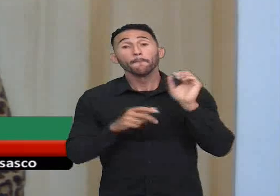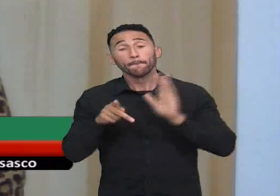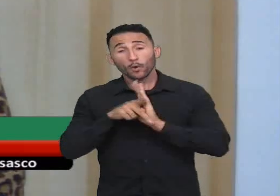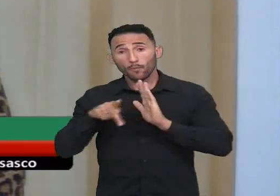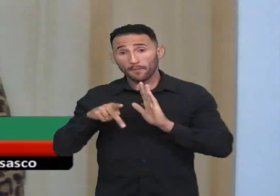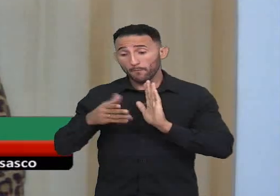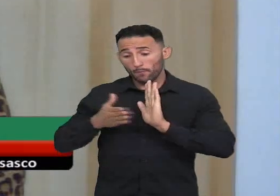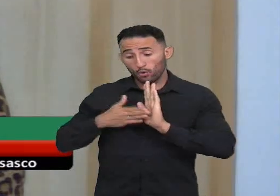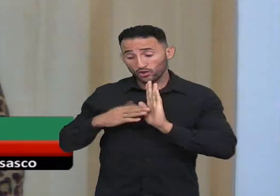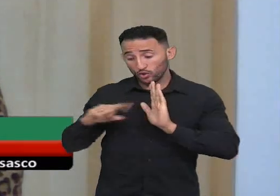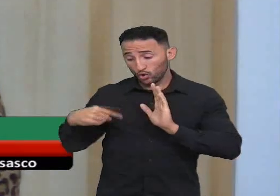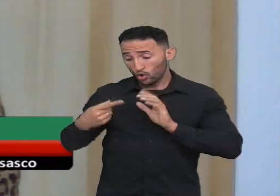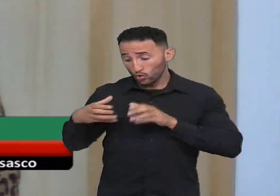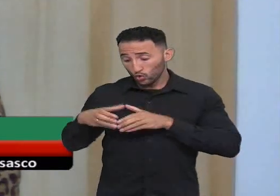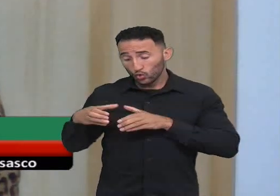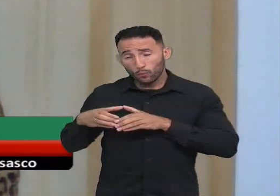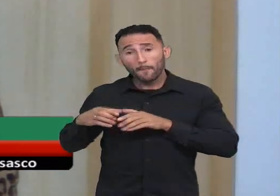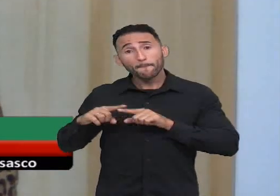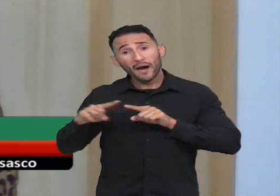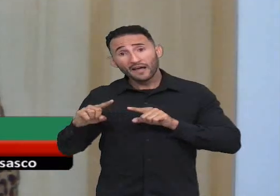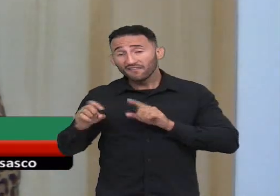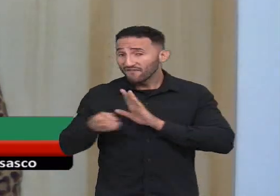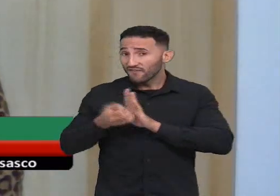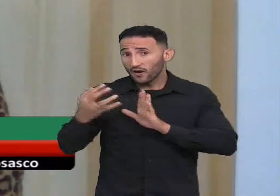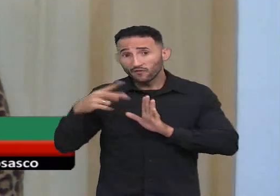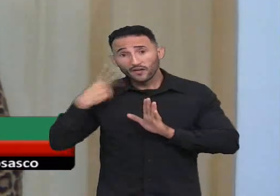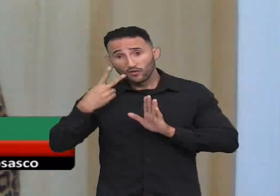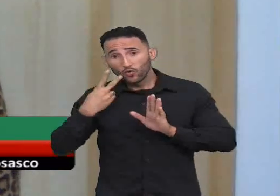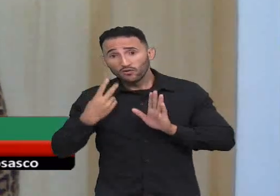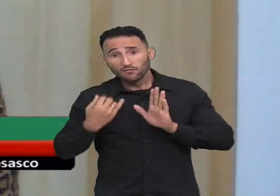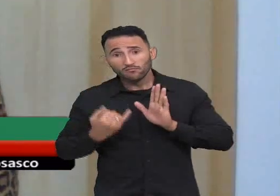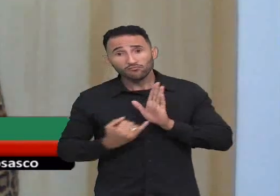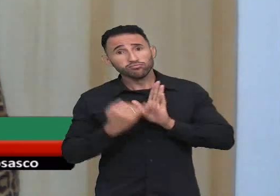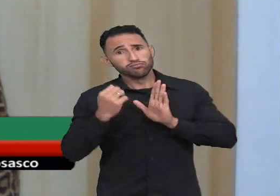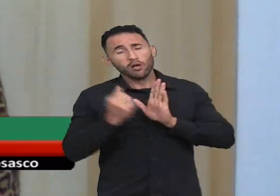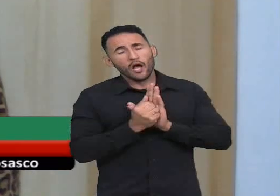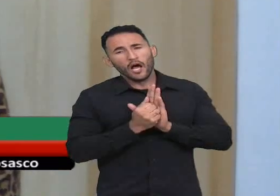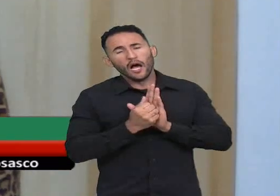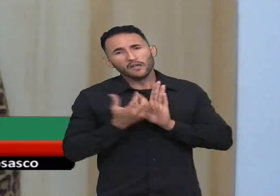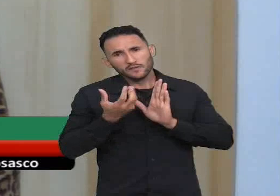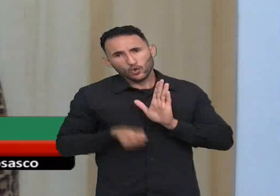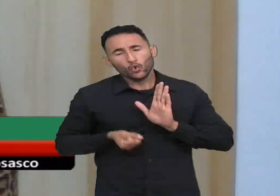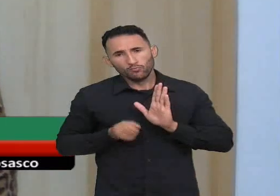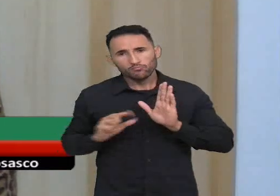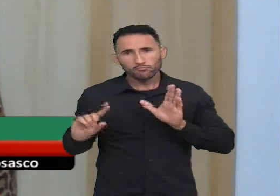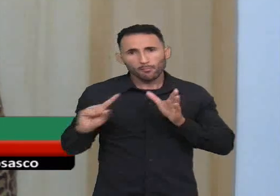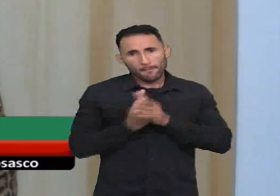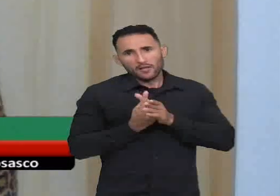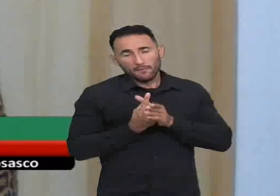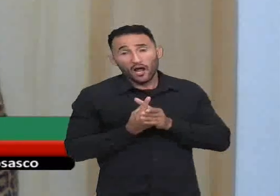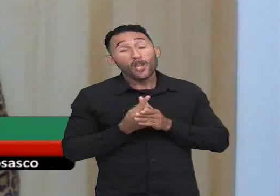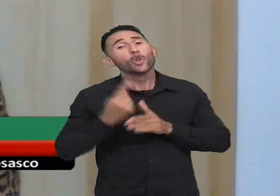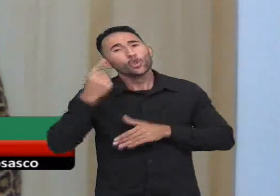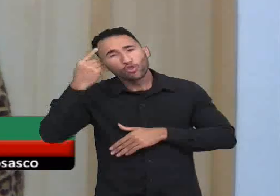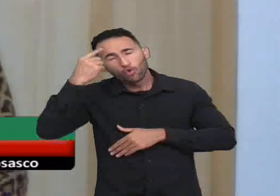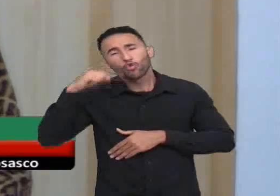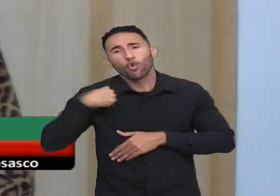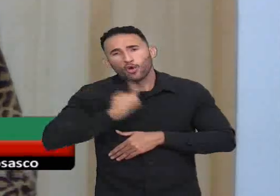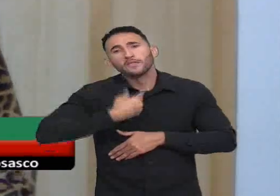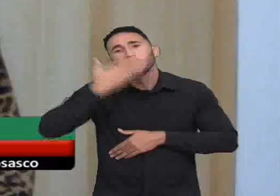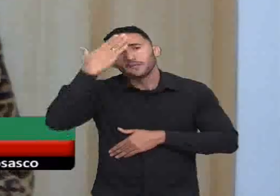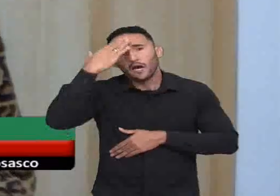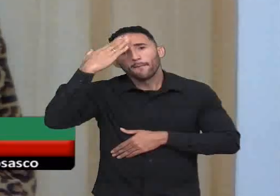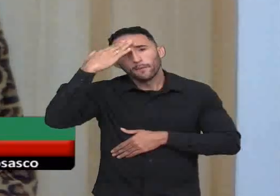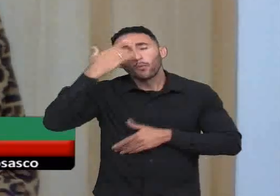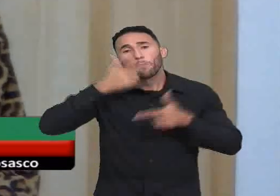mas que teve adesão de muitos vereadores. A gente entende o problema da privatização, não só da Sabesp, mas